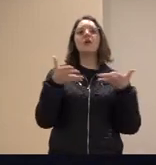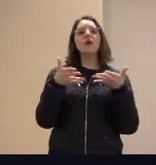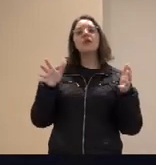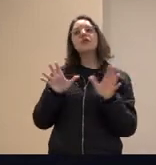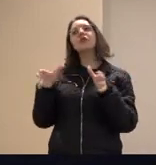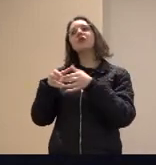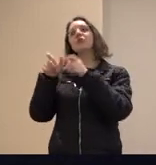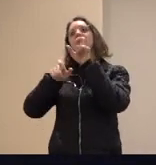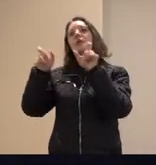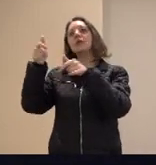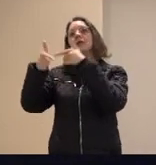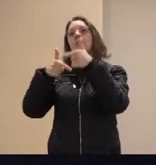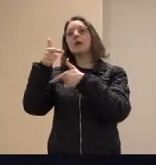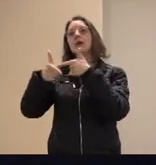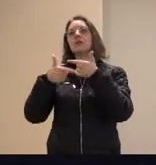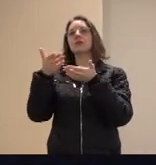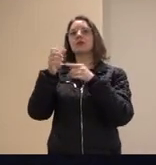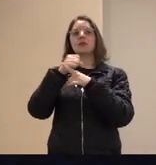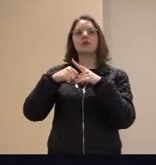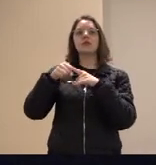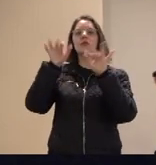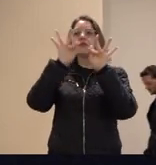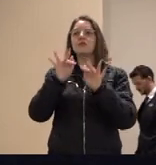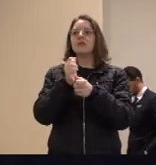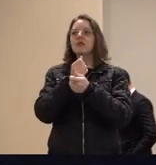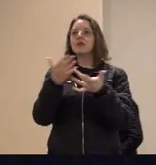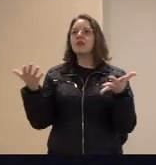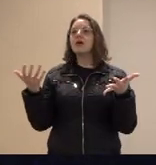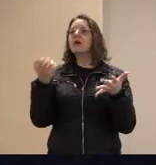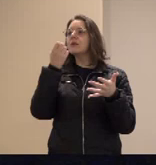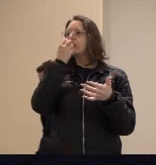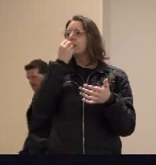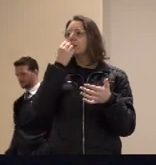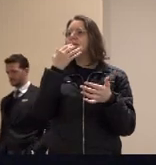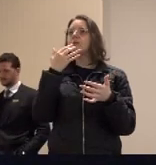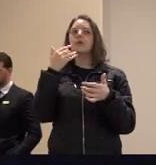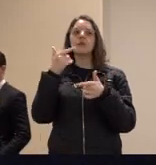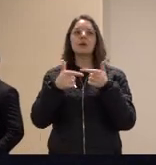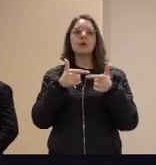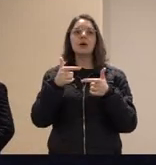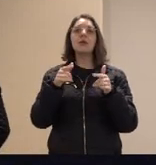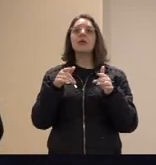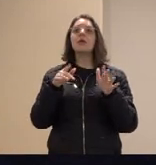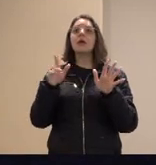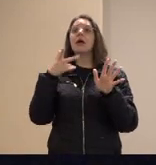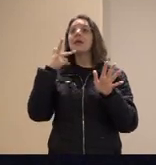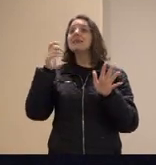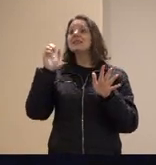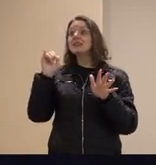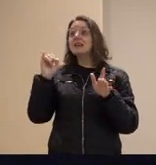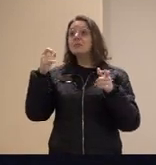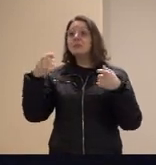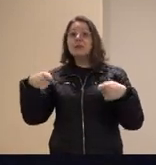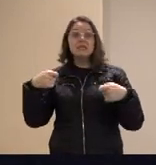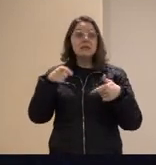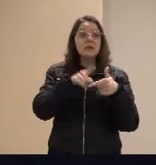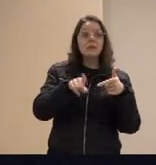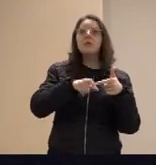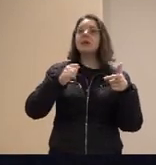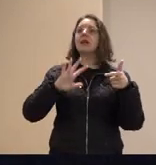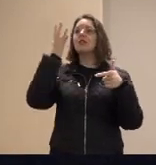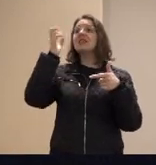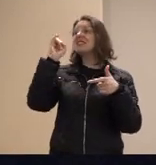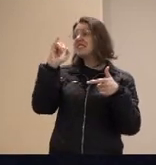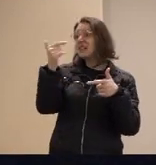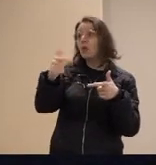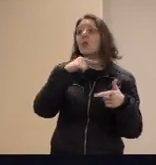pessoas trabalhando com o social. Felicidade para todos vocês, eu não tenho dúvida nenhuma. Cutuque o prefeito que ele tem que dar um jeito. Se não tiver, ele vai ter que buscar dinheiro não sei aonde.